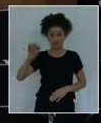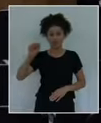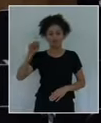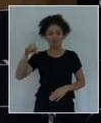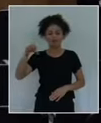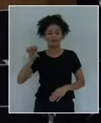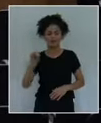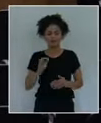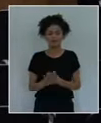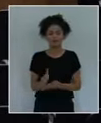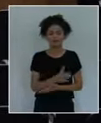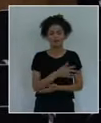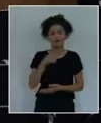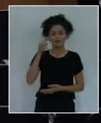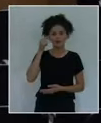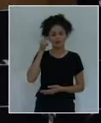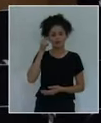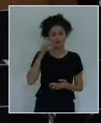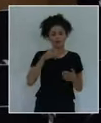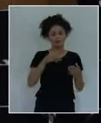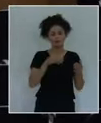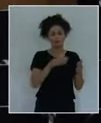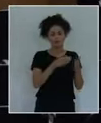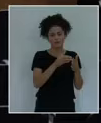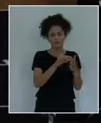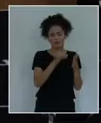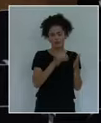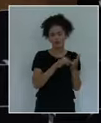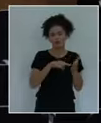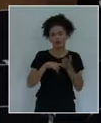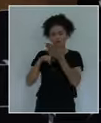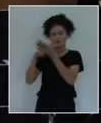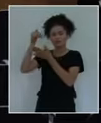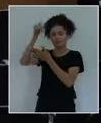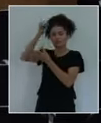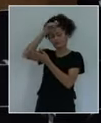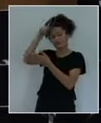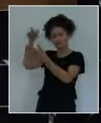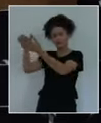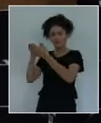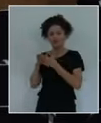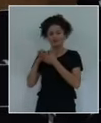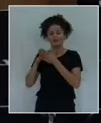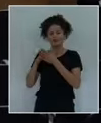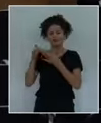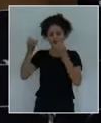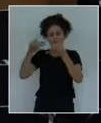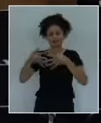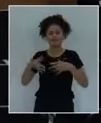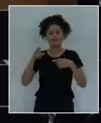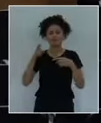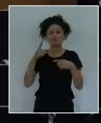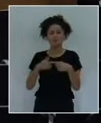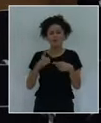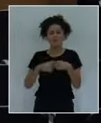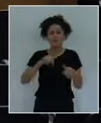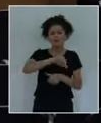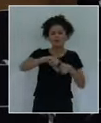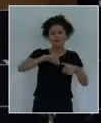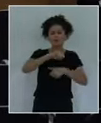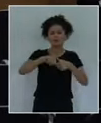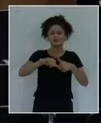Ferreira Proença requer ao executivo informações sobre a mudança do trânsito na rua Carlos Marques e rua Maria Pacheco, bem